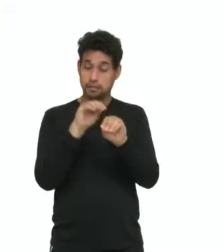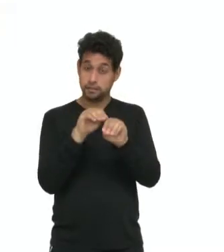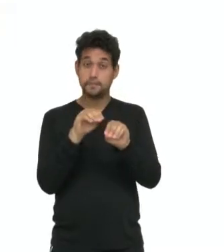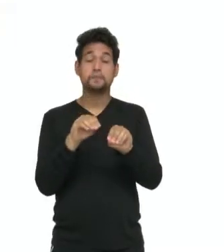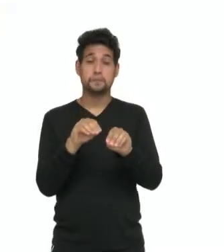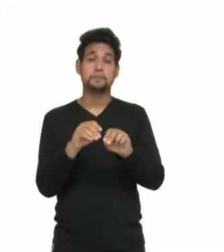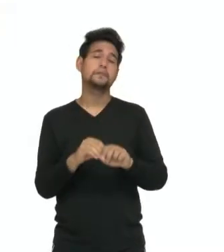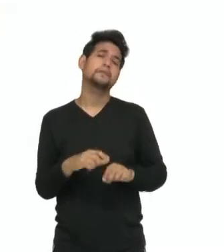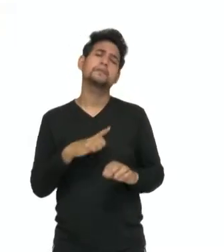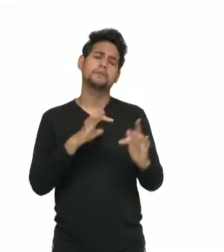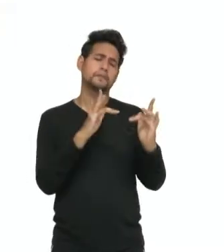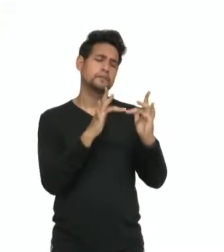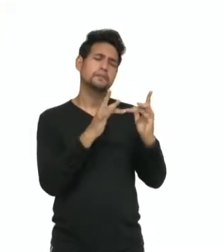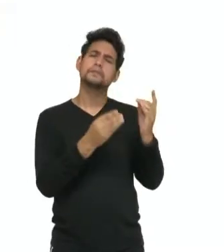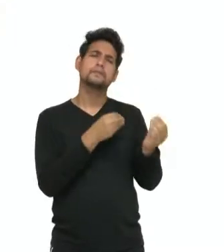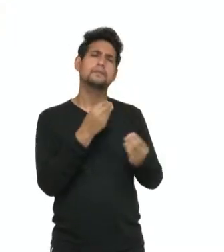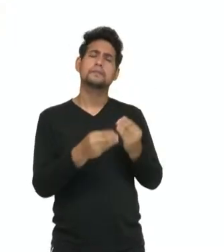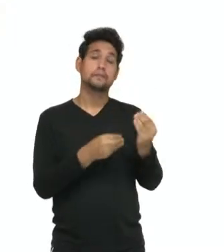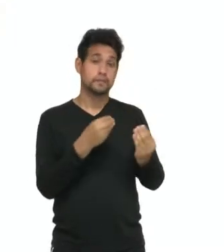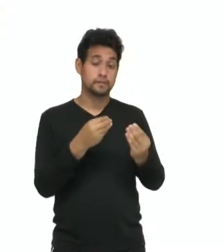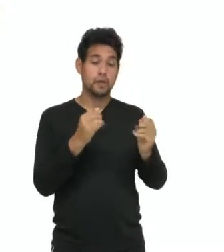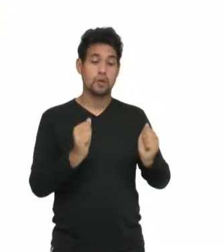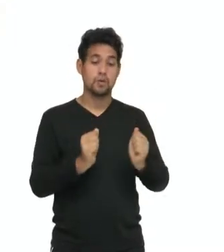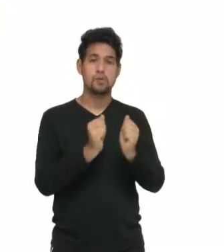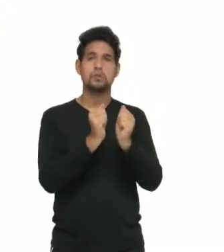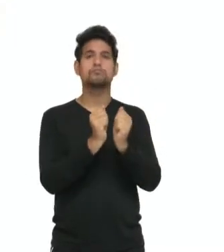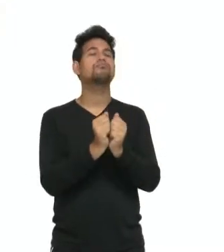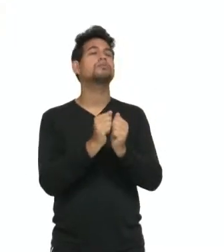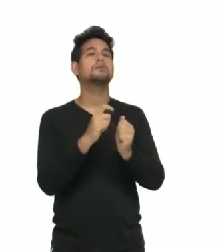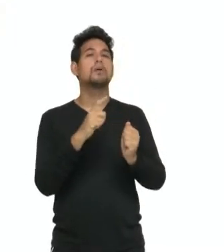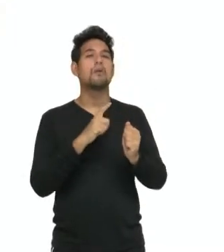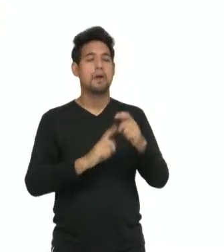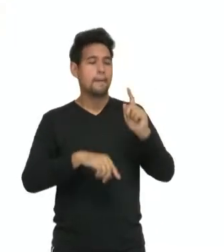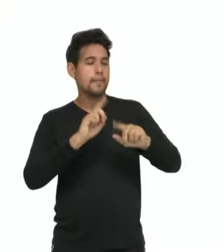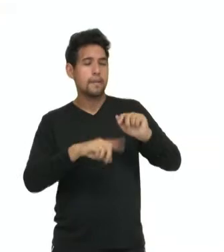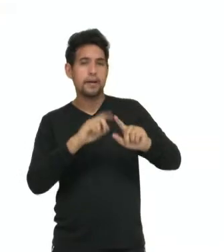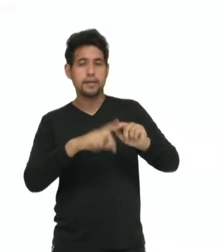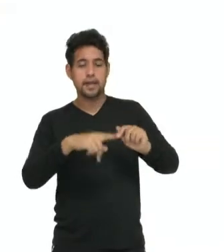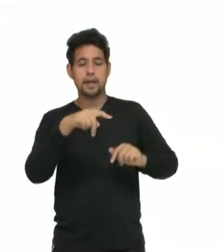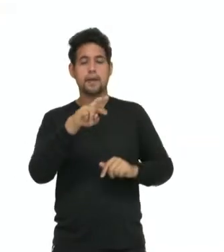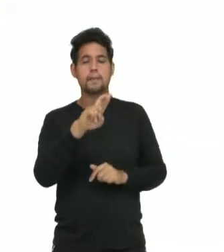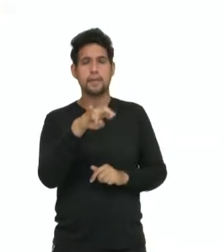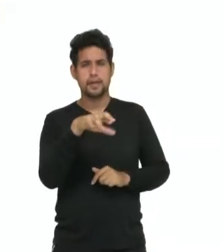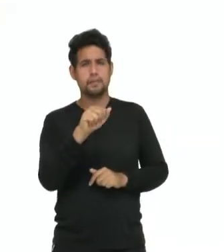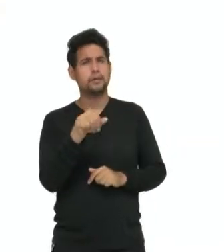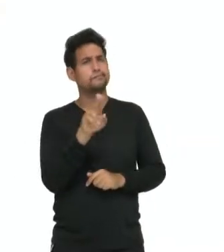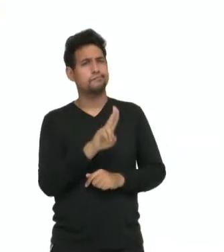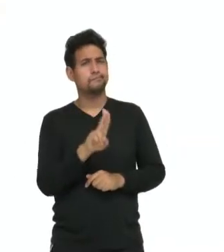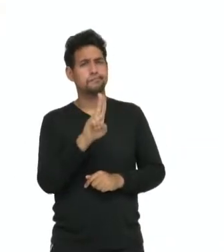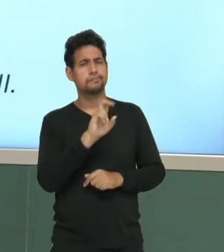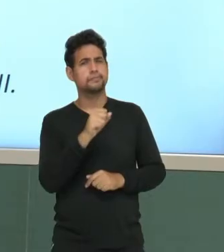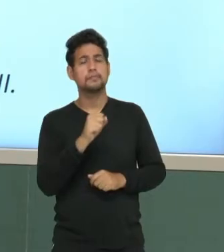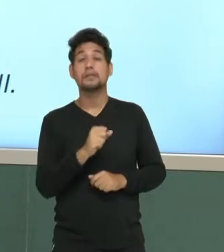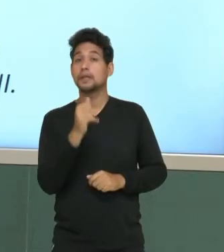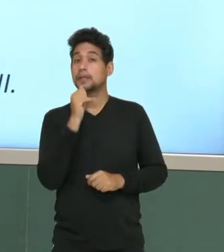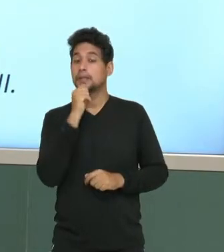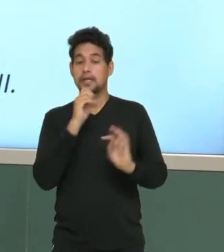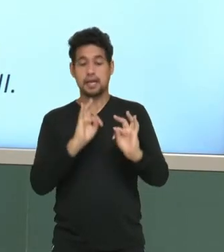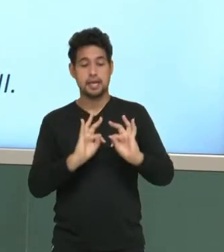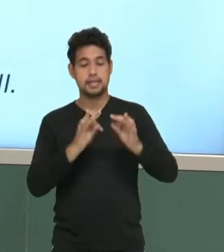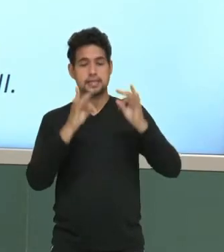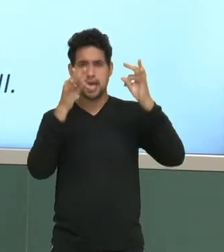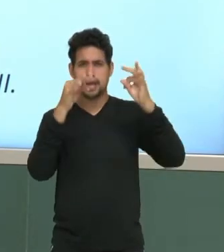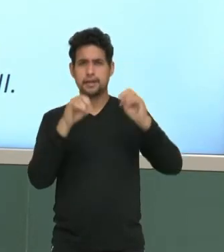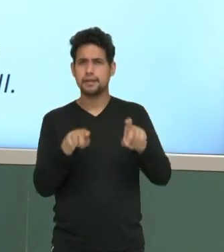papel tenha nascido junto com a própria matéria-prima que ela utiliza. Então, essa técnica,